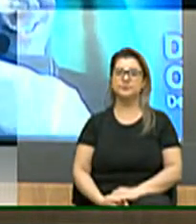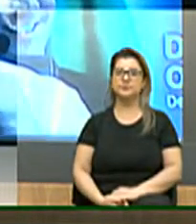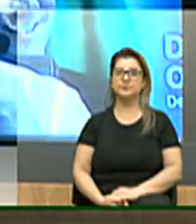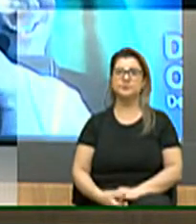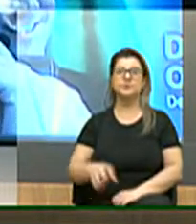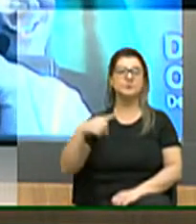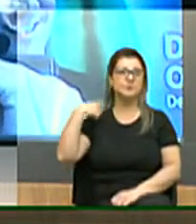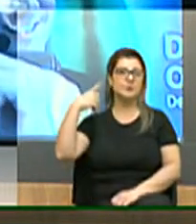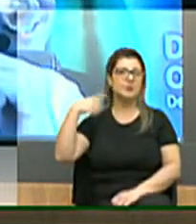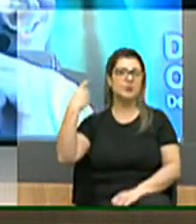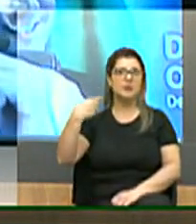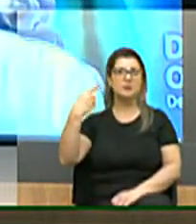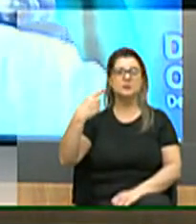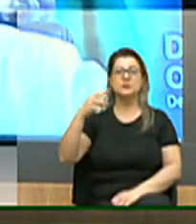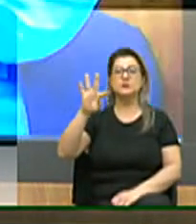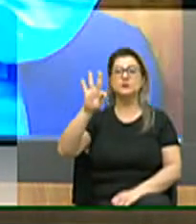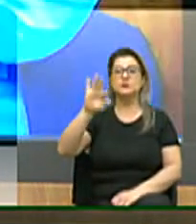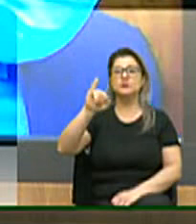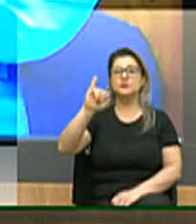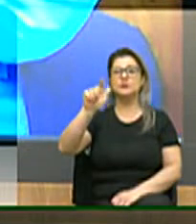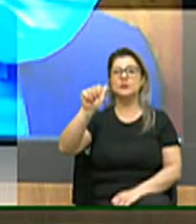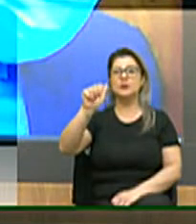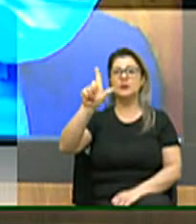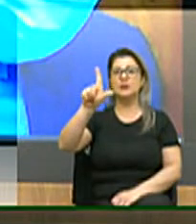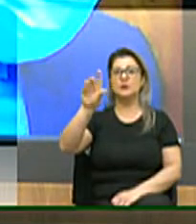E deputado doutor Thiago Duarte.